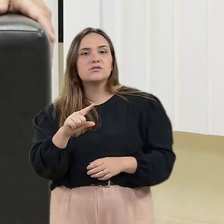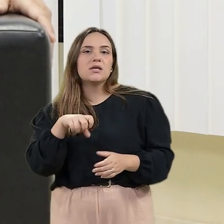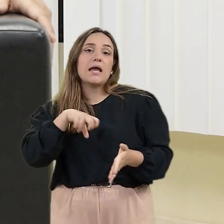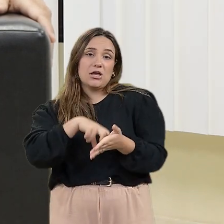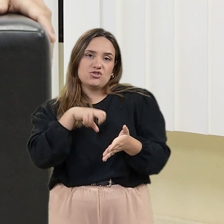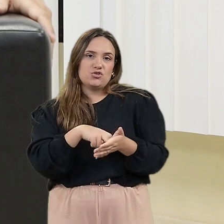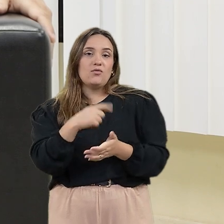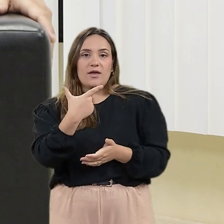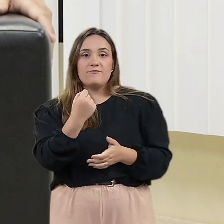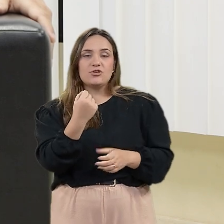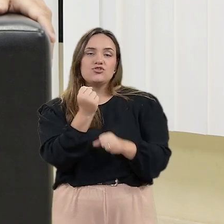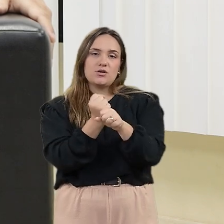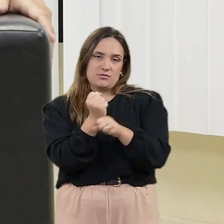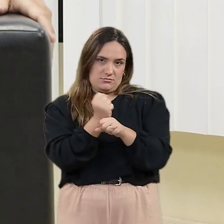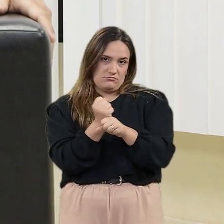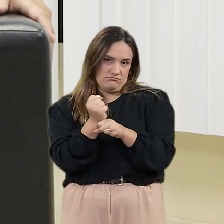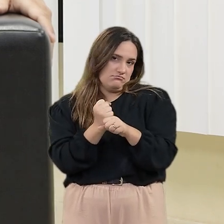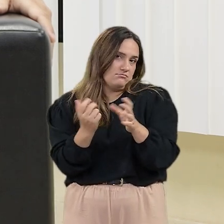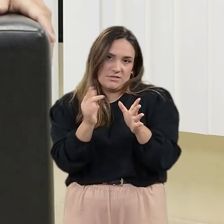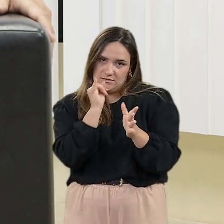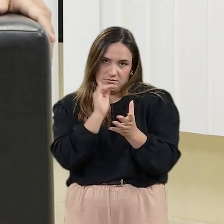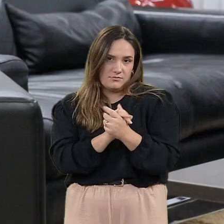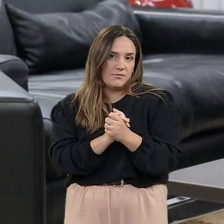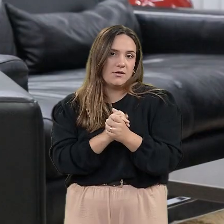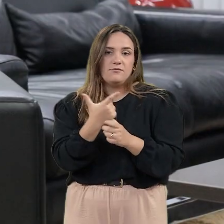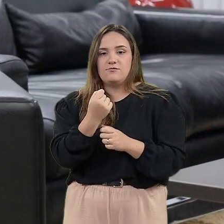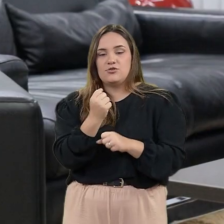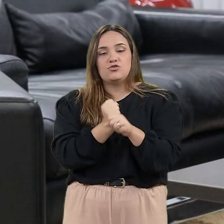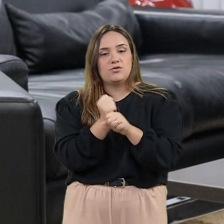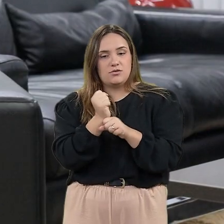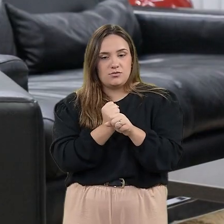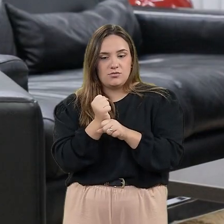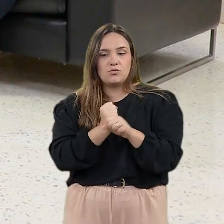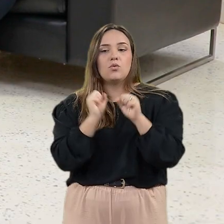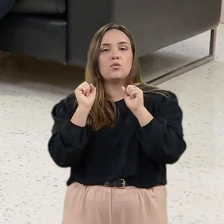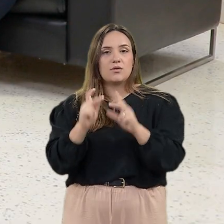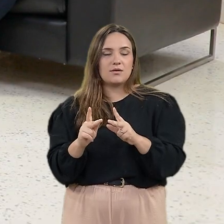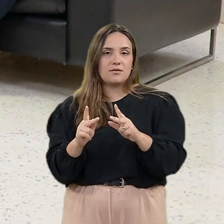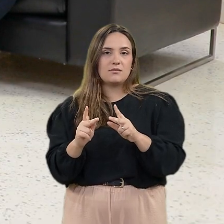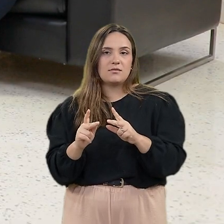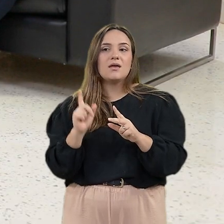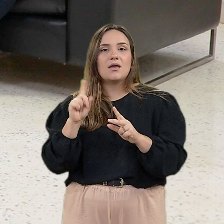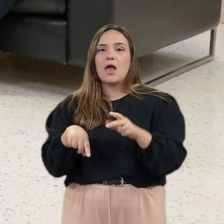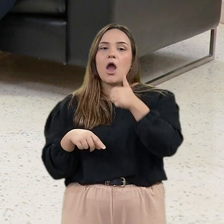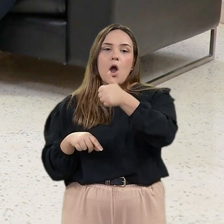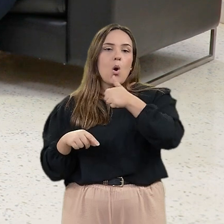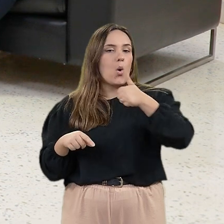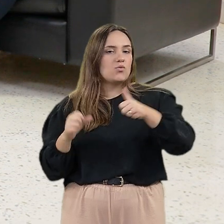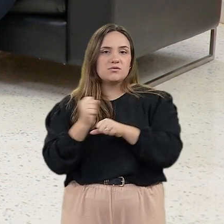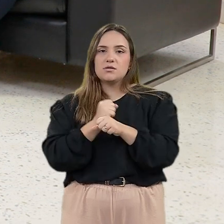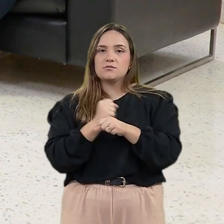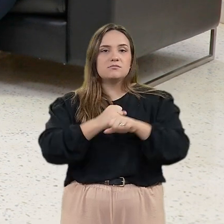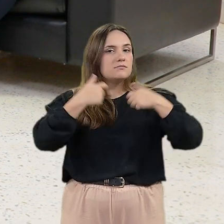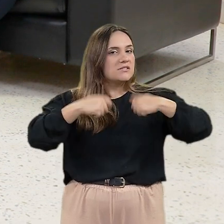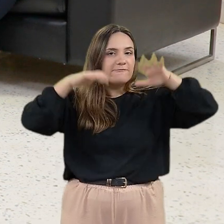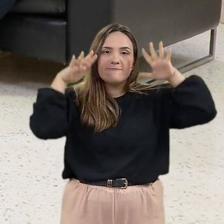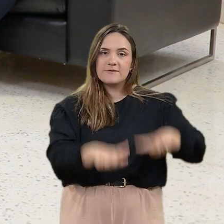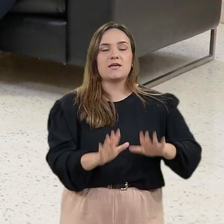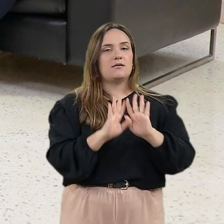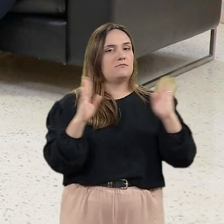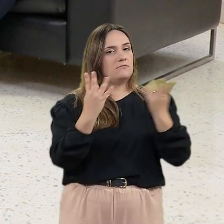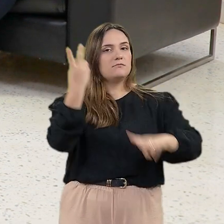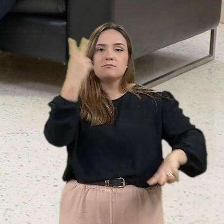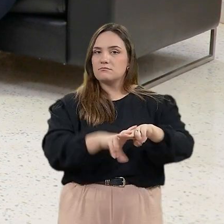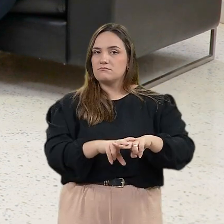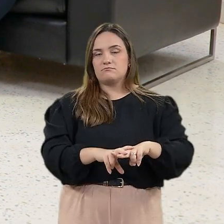40 anos. Suponhamos, então, que ele foi condenado a 20 anos. 20 anos aí, tirando os 55%, isso dá 11 anos. Em